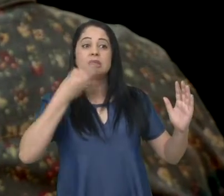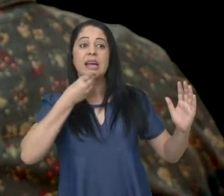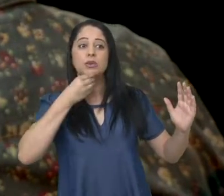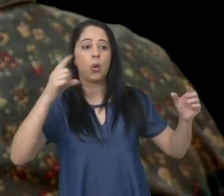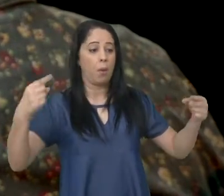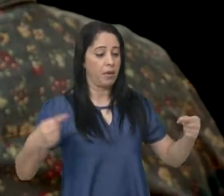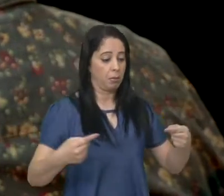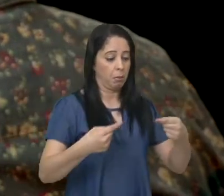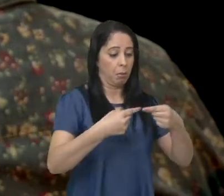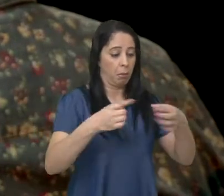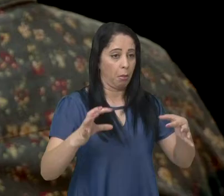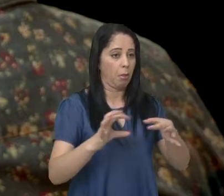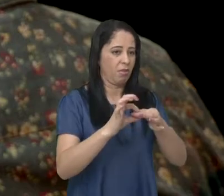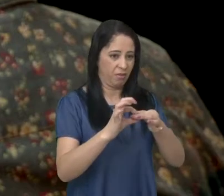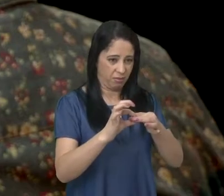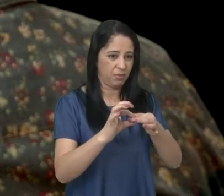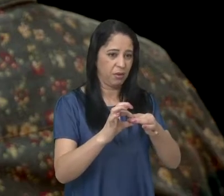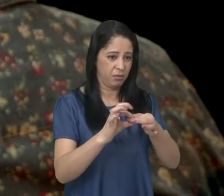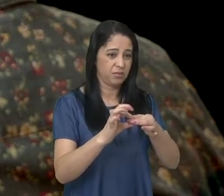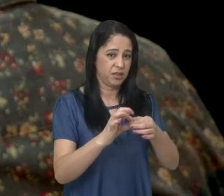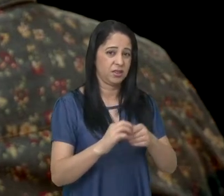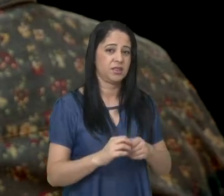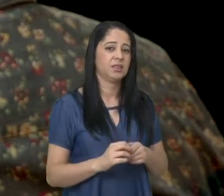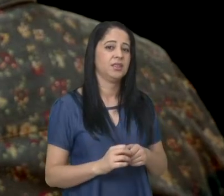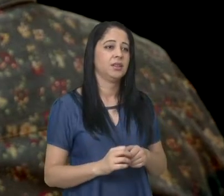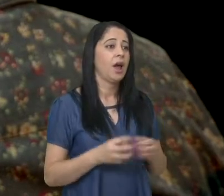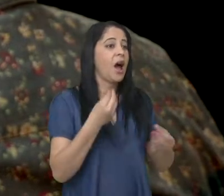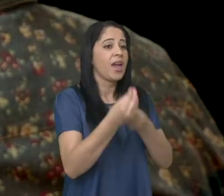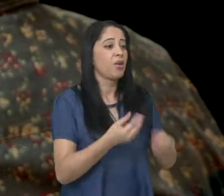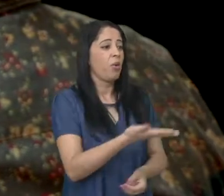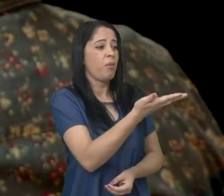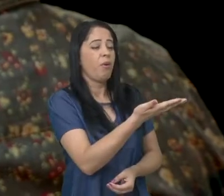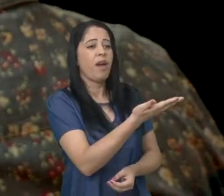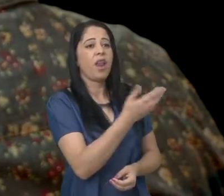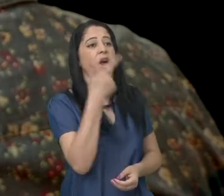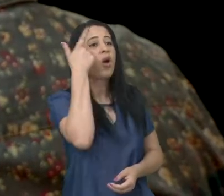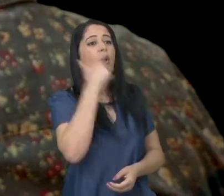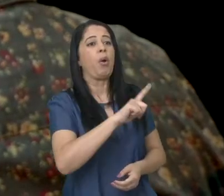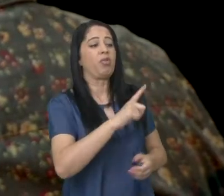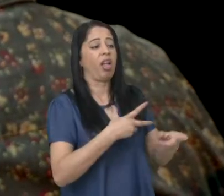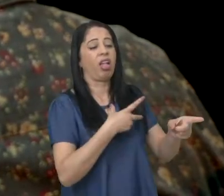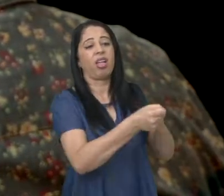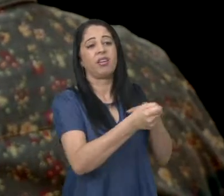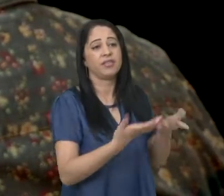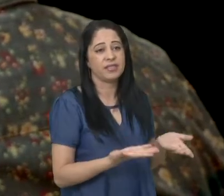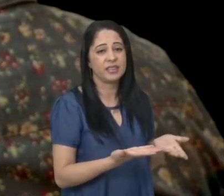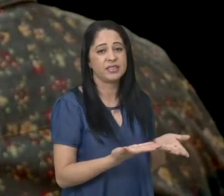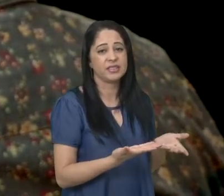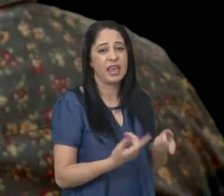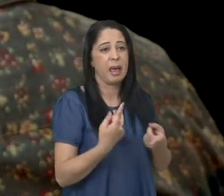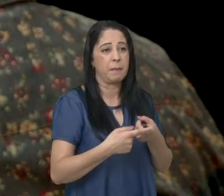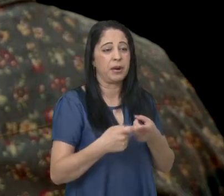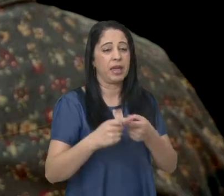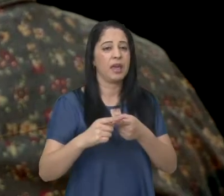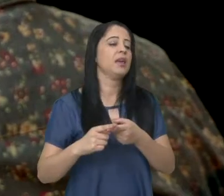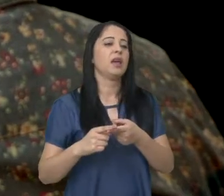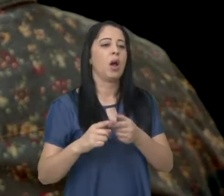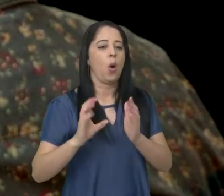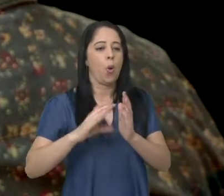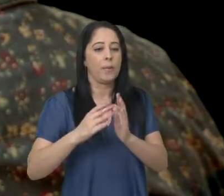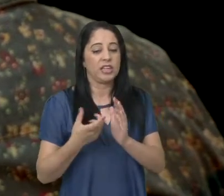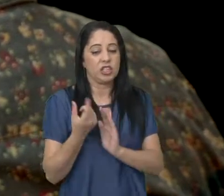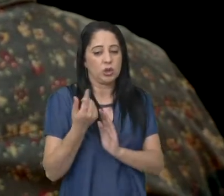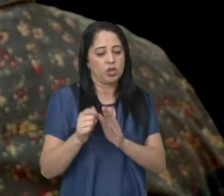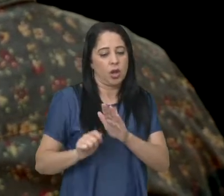tem a garantia no município de que ela vai ter legenda, porque ele pega o partido, dá uma provisória para uma